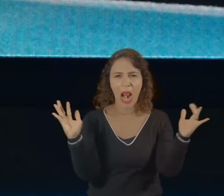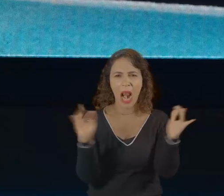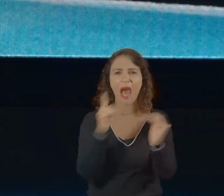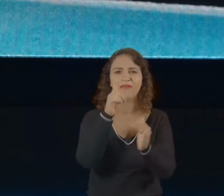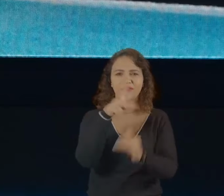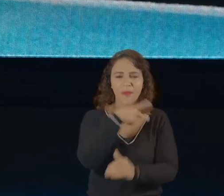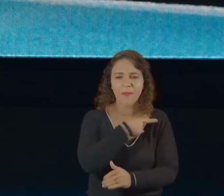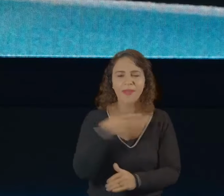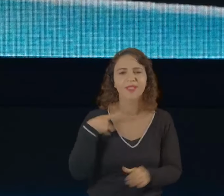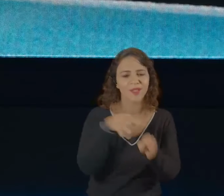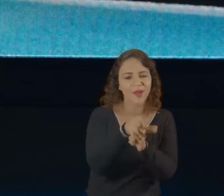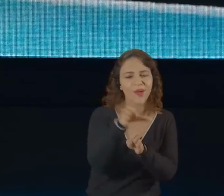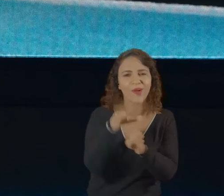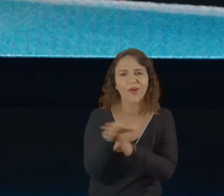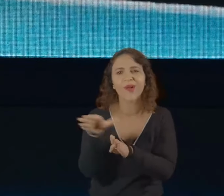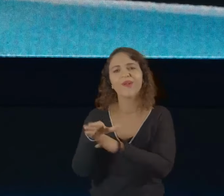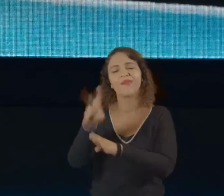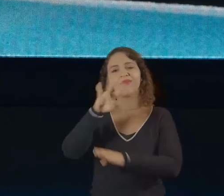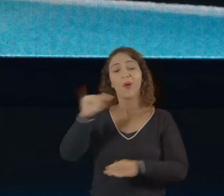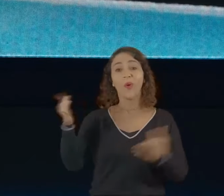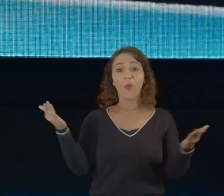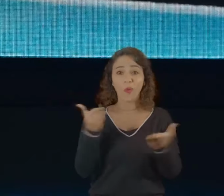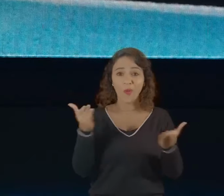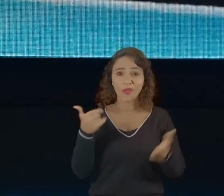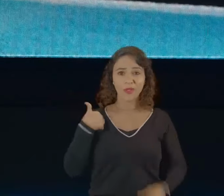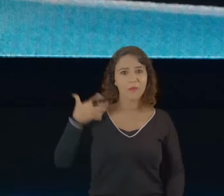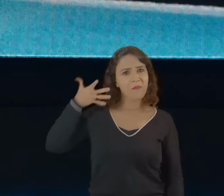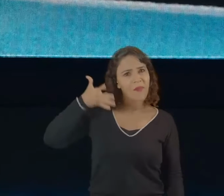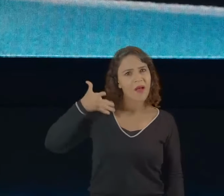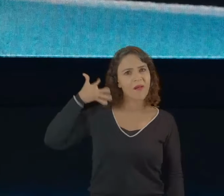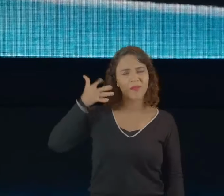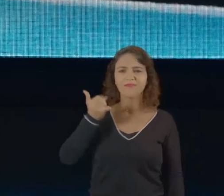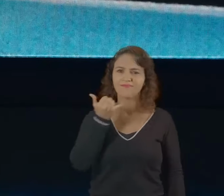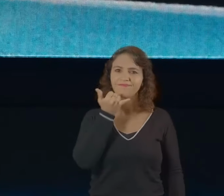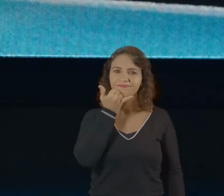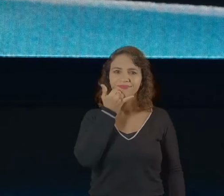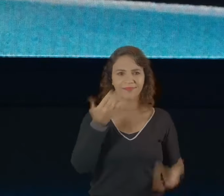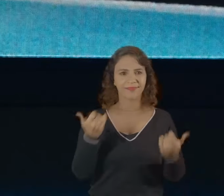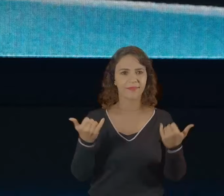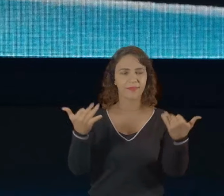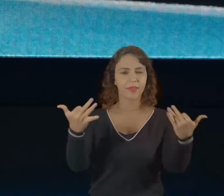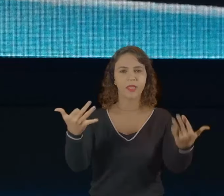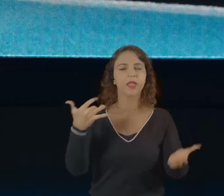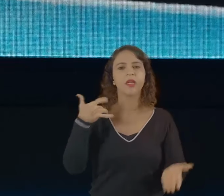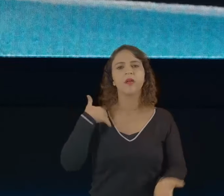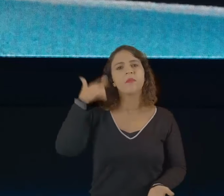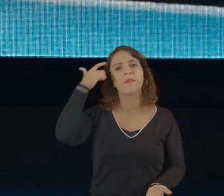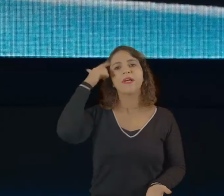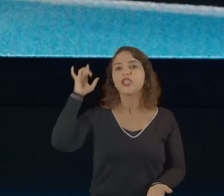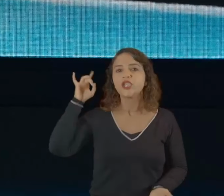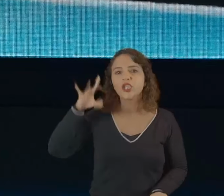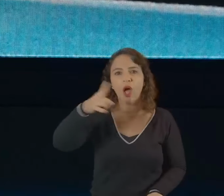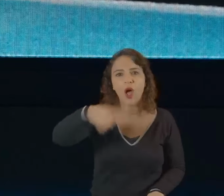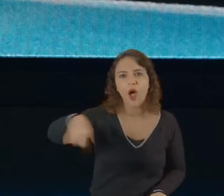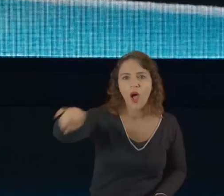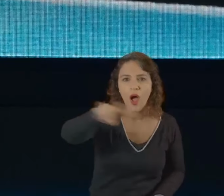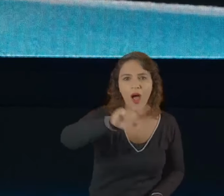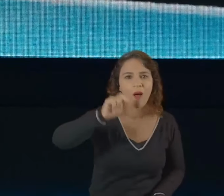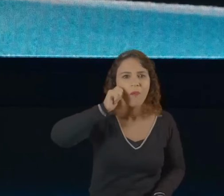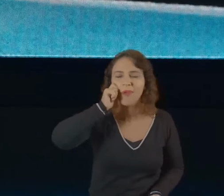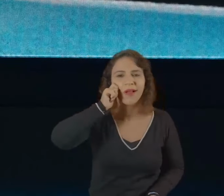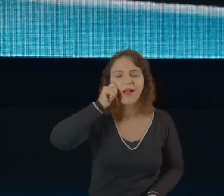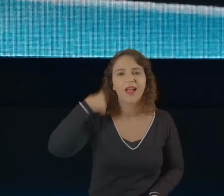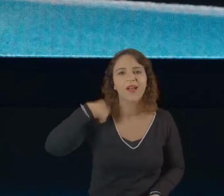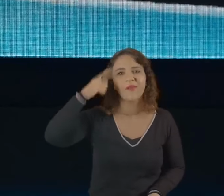pastoreie. E hoje, quando eu prego, gente, me perdoem os que estão aqui, eu não consigo pensar só em vocês. Eu estou pensando